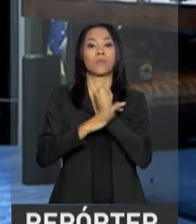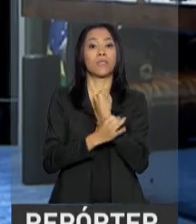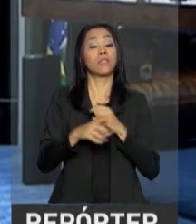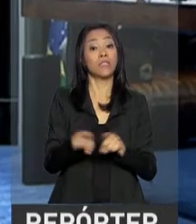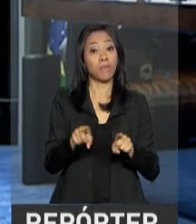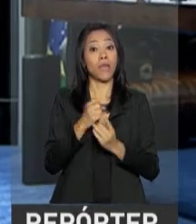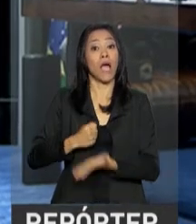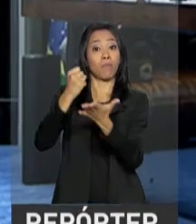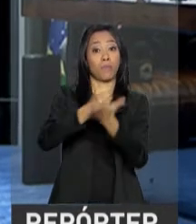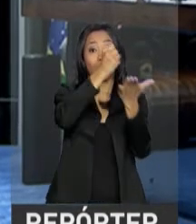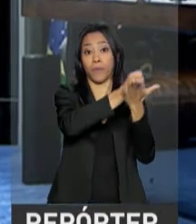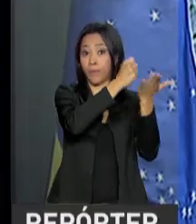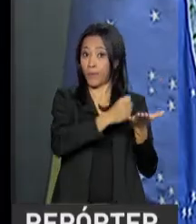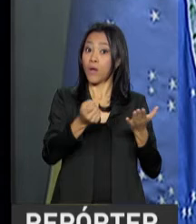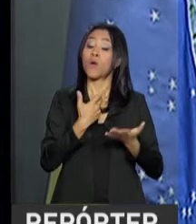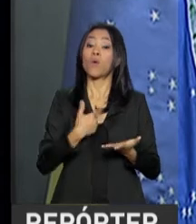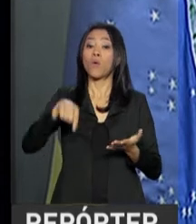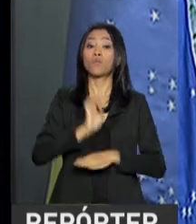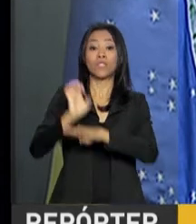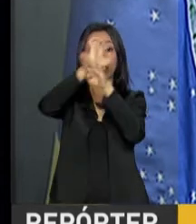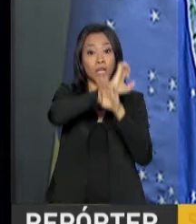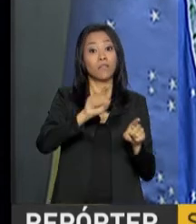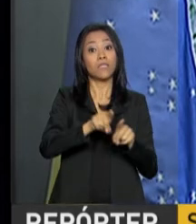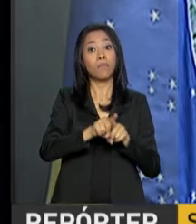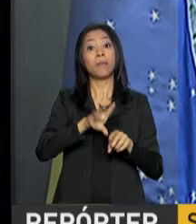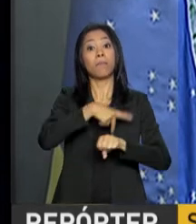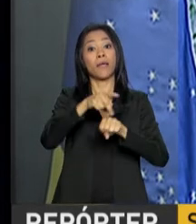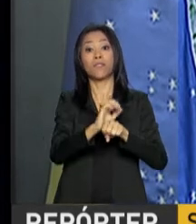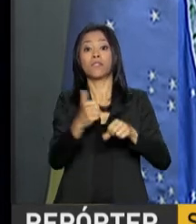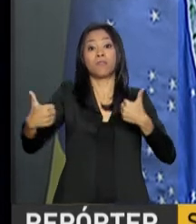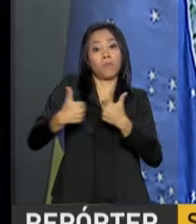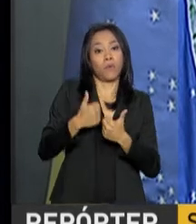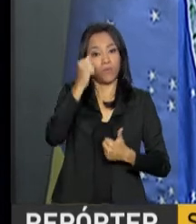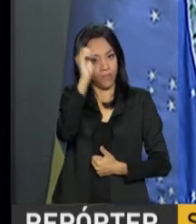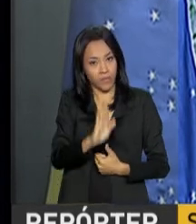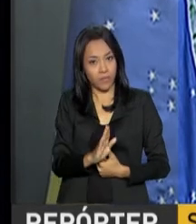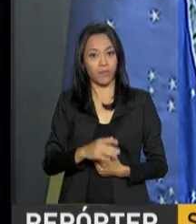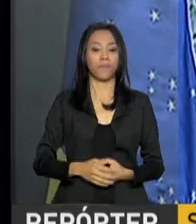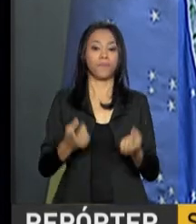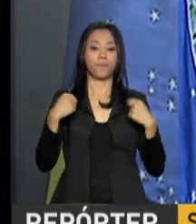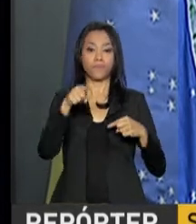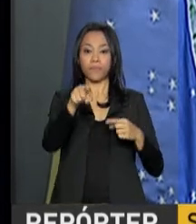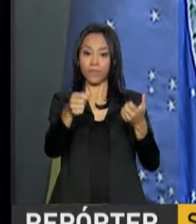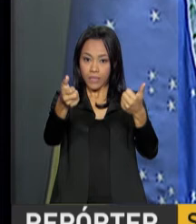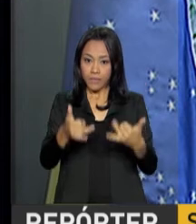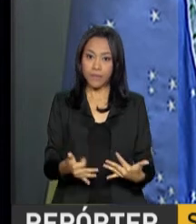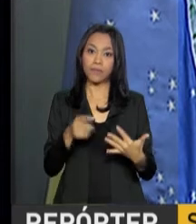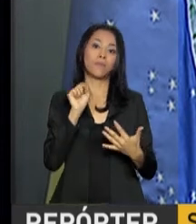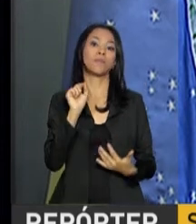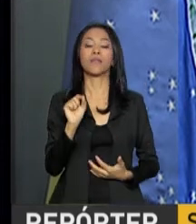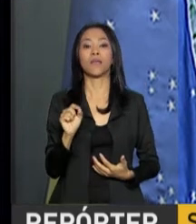e com países vizinhos vêm atender necessidades decorrentes na amplitude das organizações criminosas